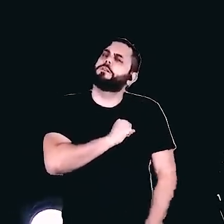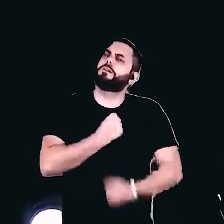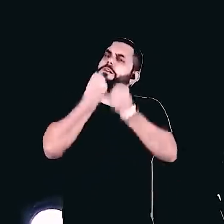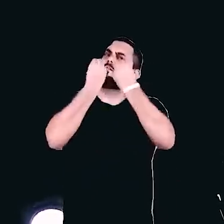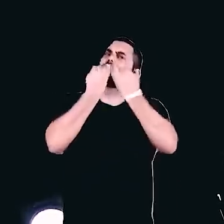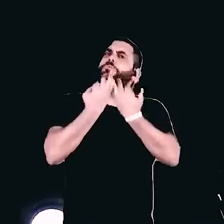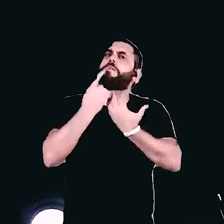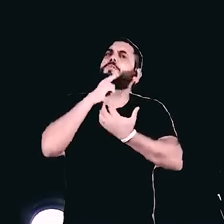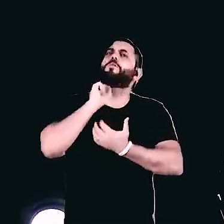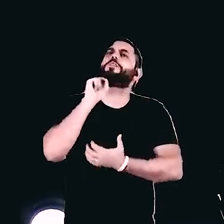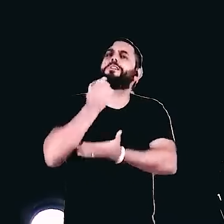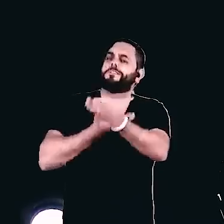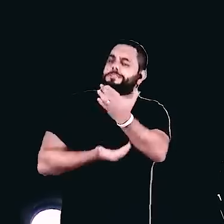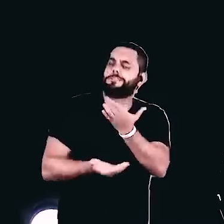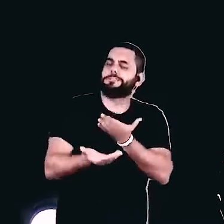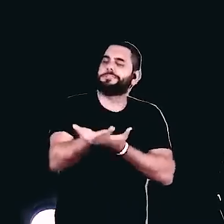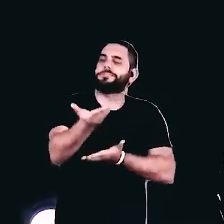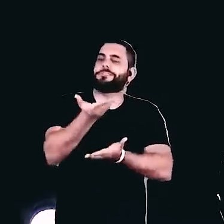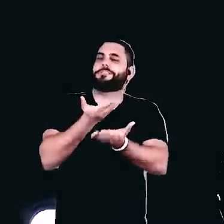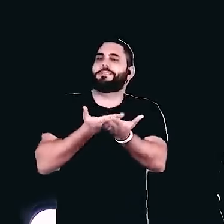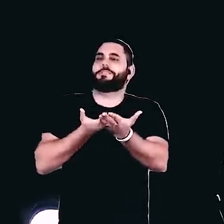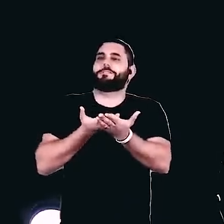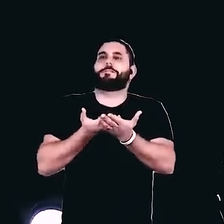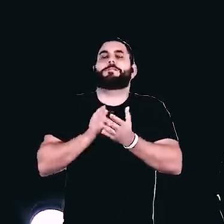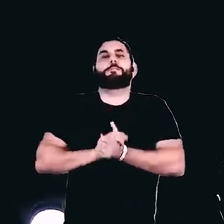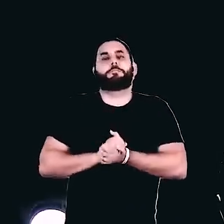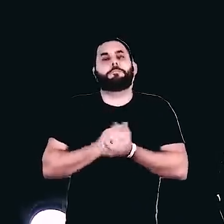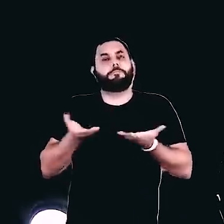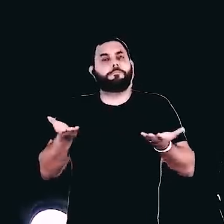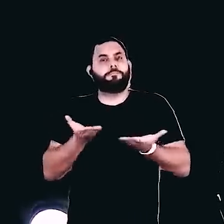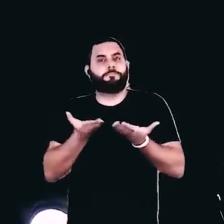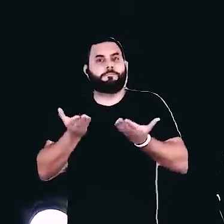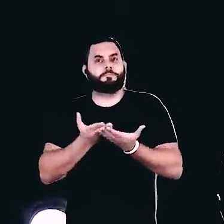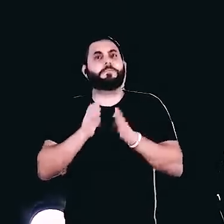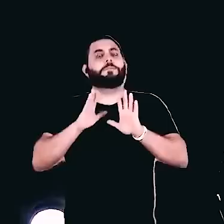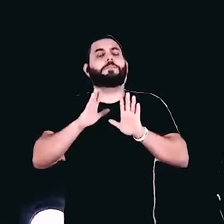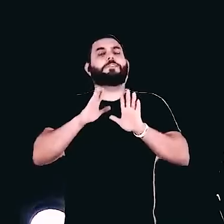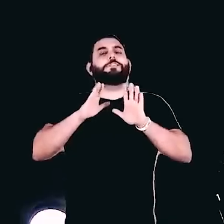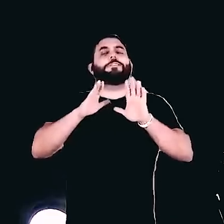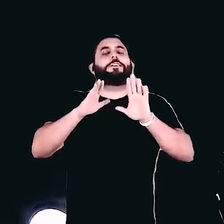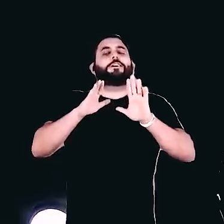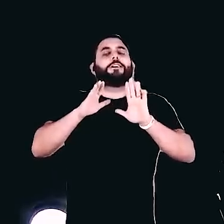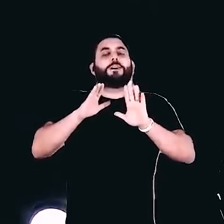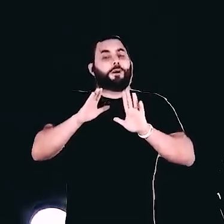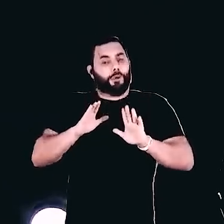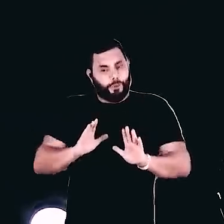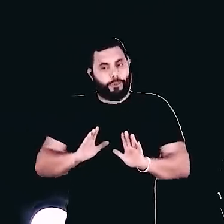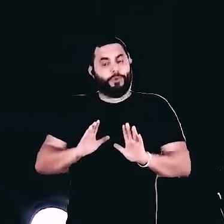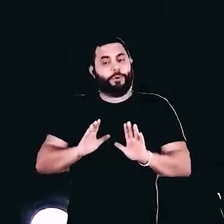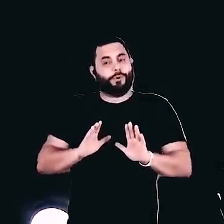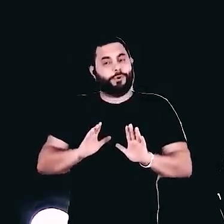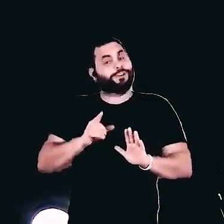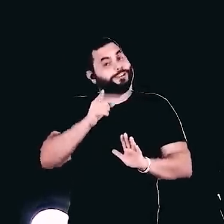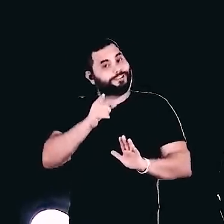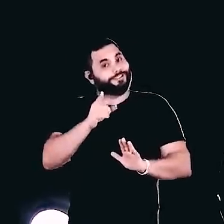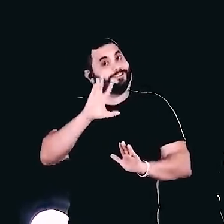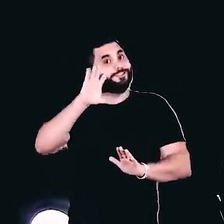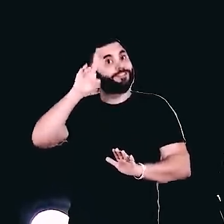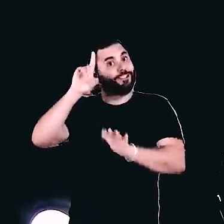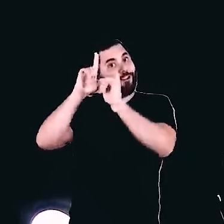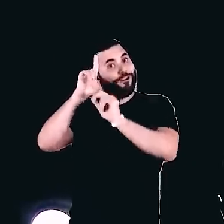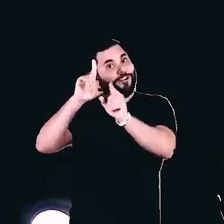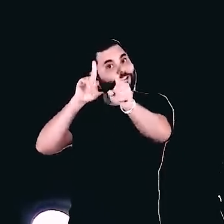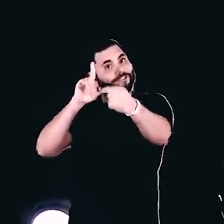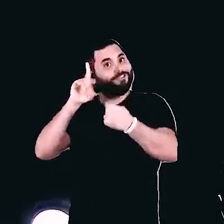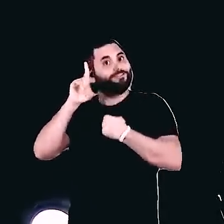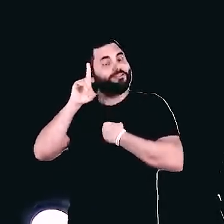de relacionamento nessa carta. Então hoje eu queria que você respirasse bem fundo assim. Que Deus vai falar comigo, com